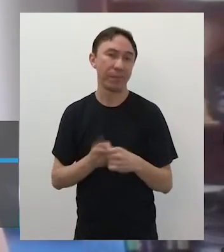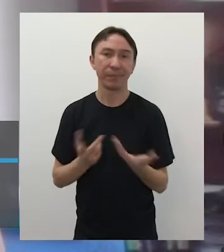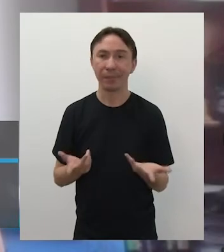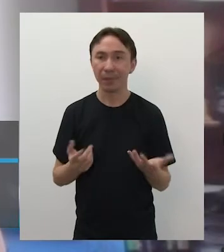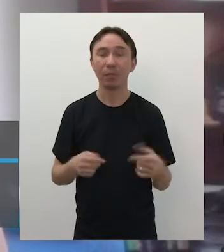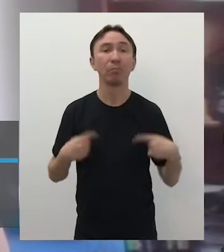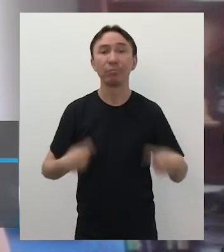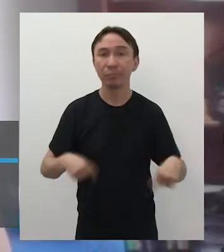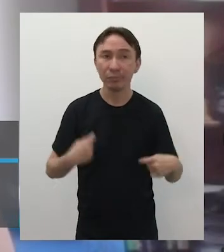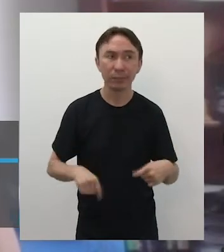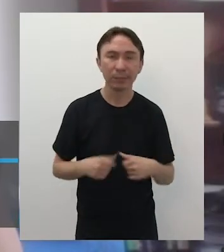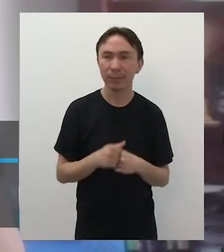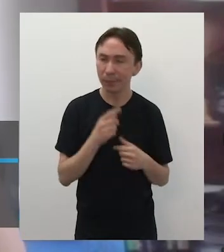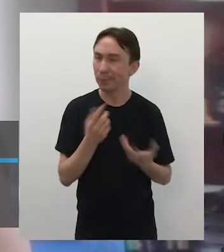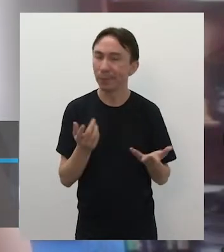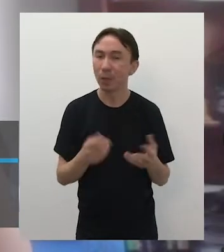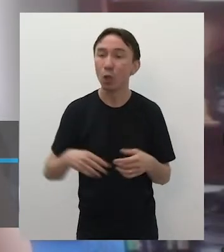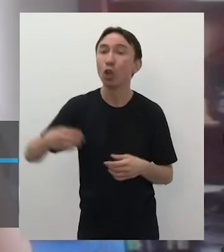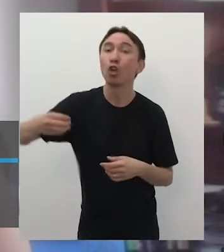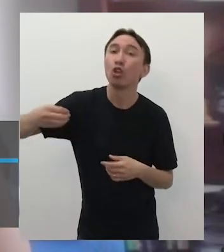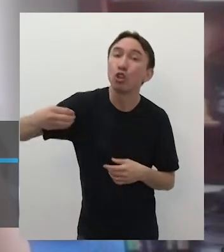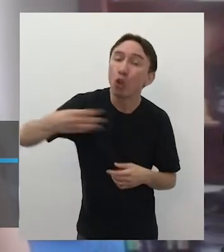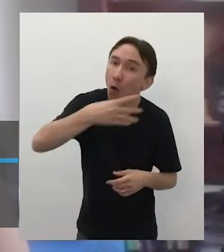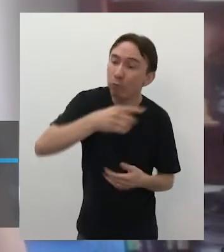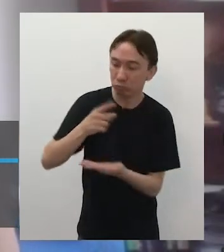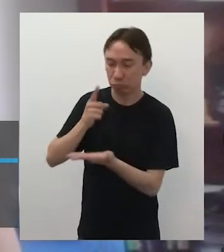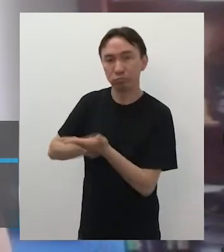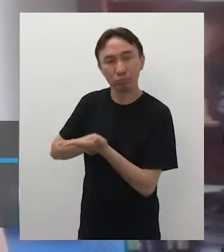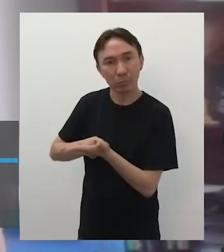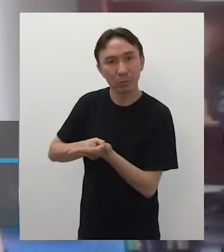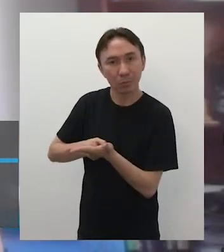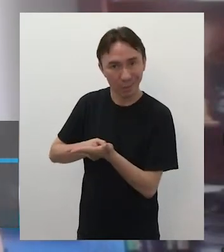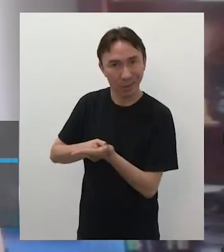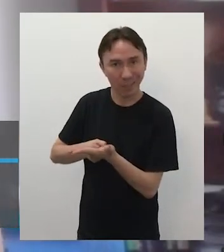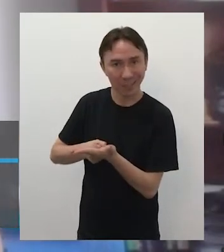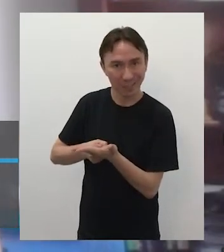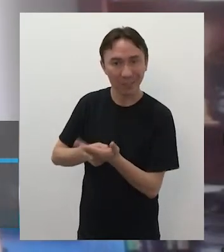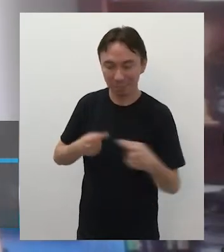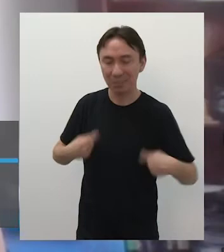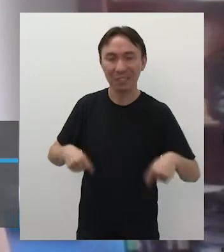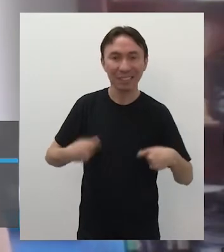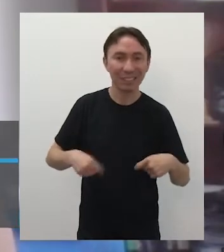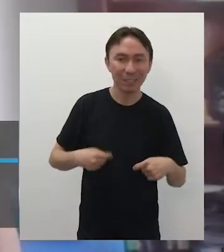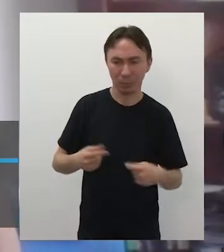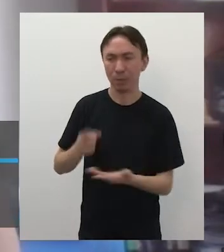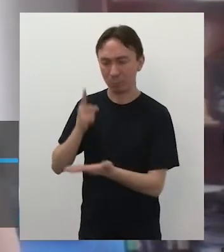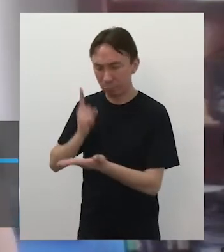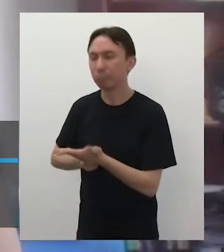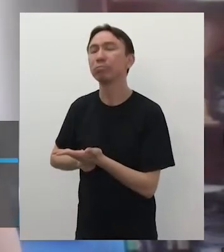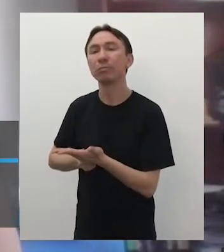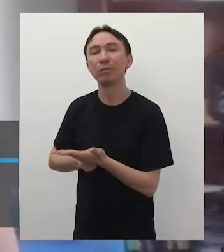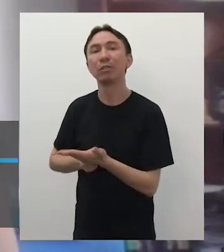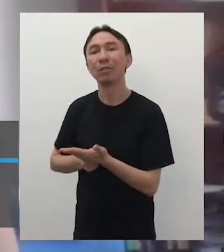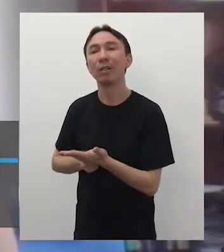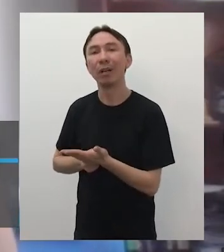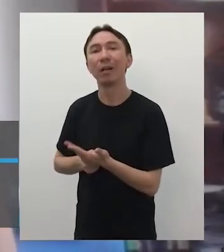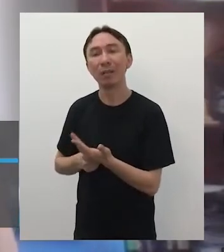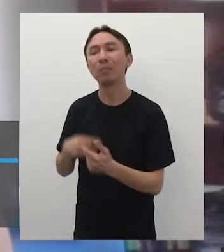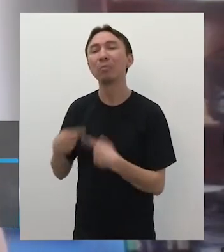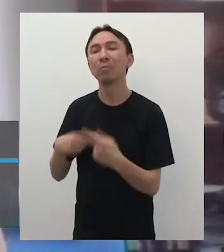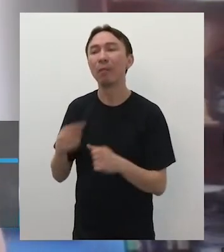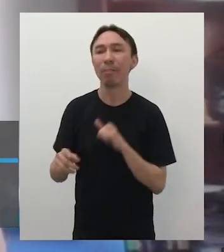quê? Justamente, eu posso usar o foco, né, a nossa competência socioemocional, para eu conseguir manter a